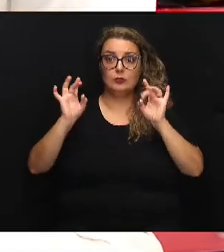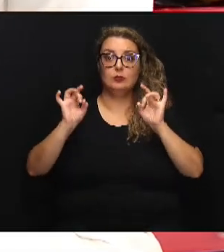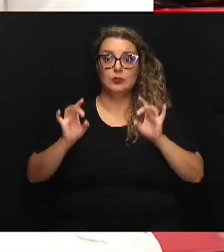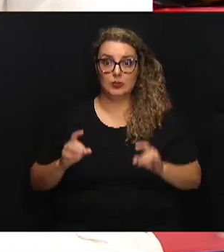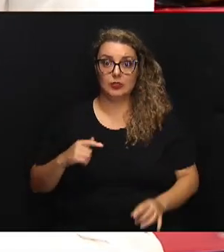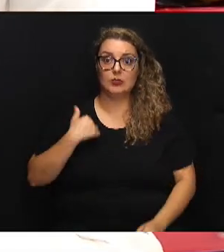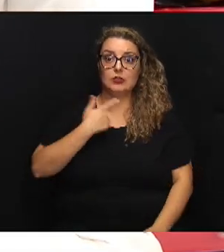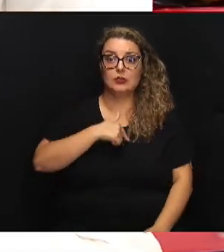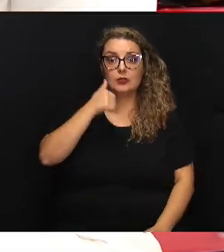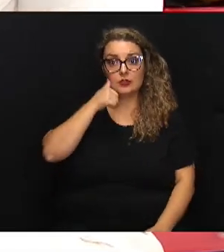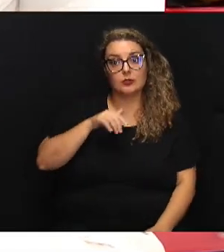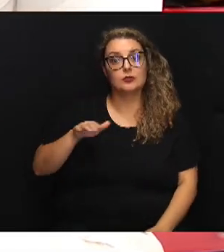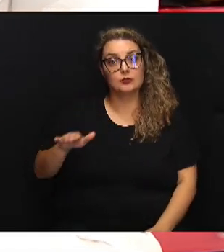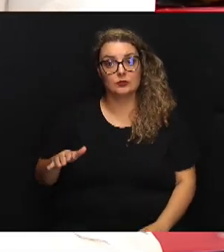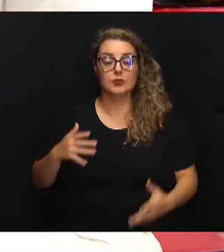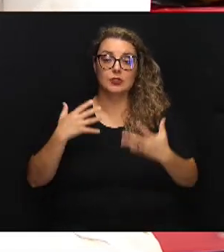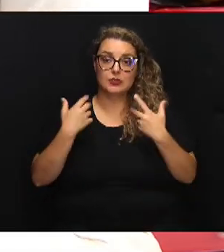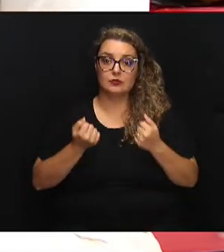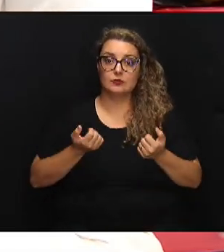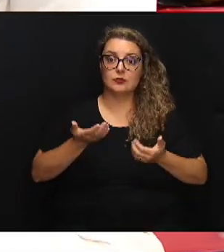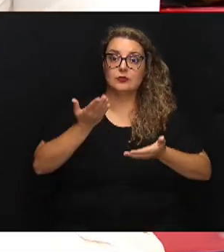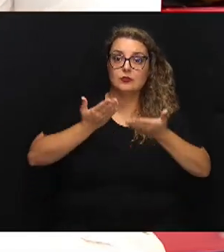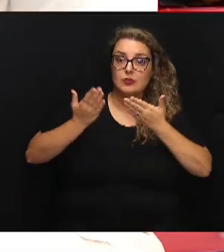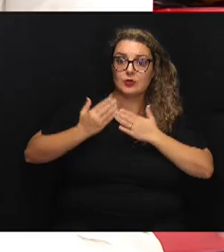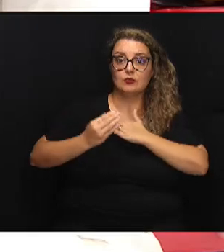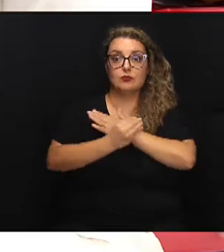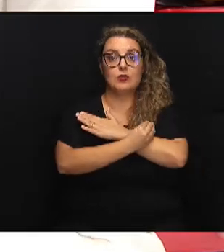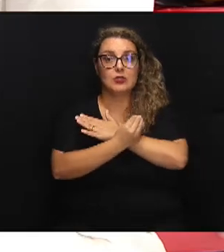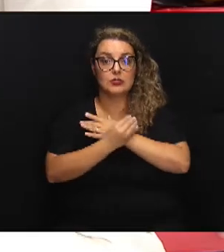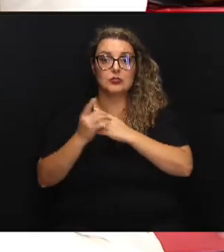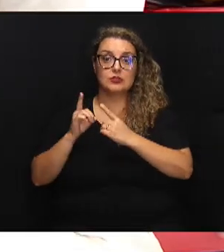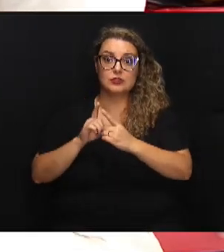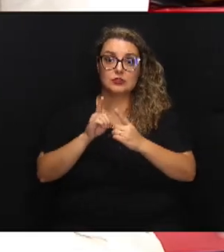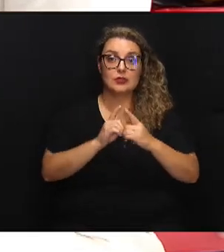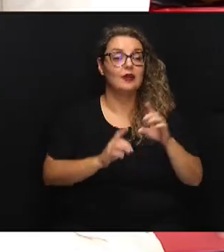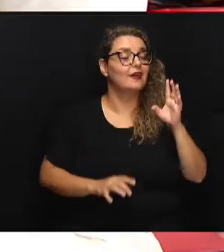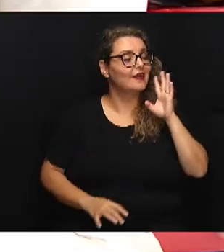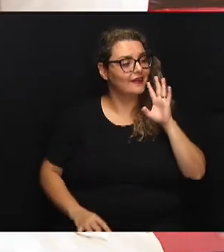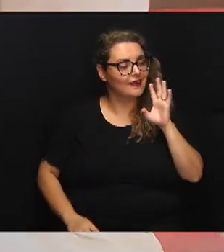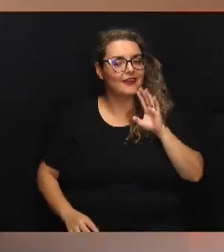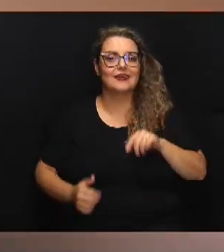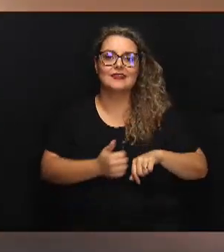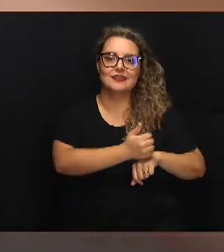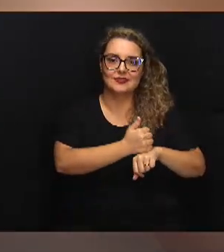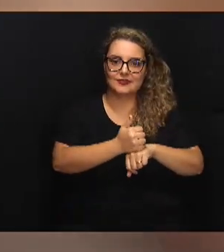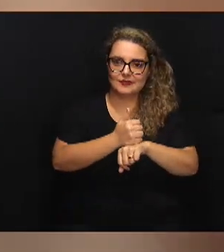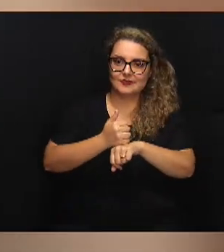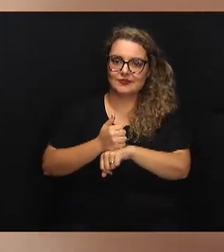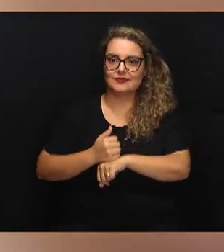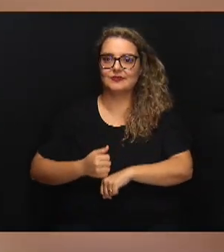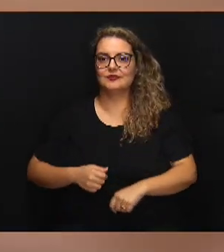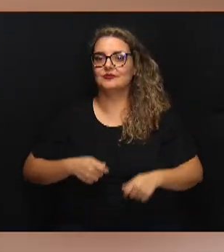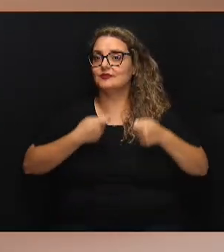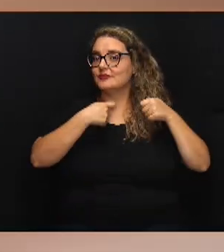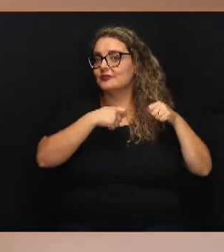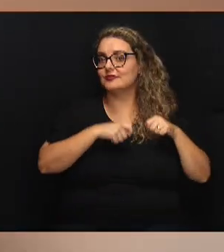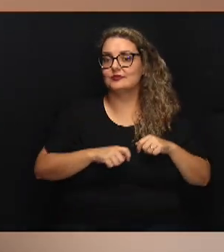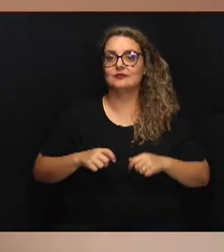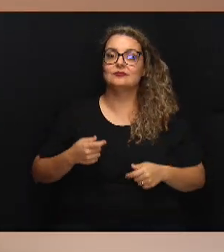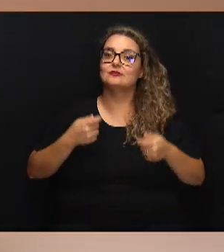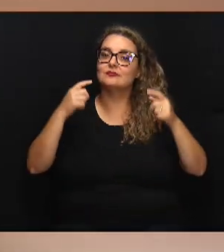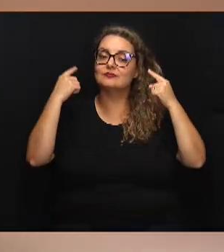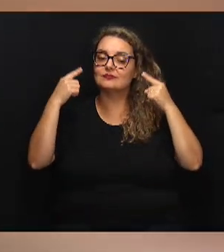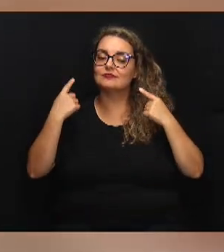nossas meninas, elas recebem esse carinho, esse atendimento pelas profissionais do salão. E são